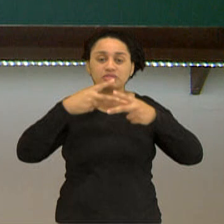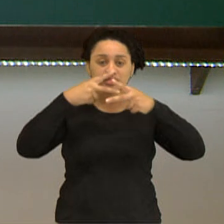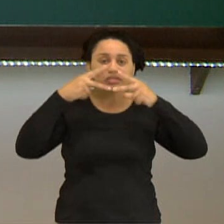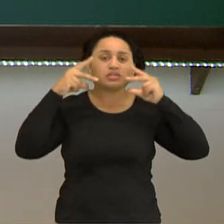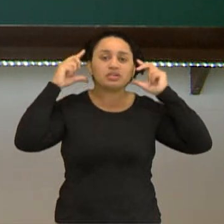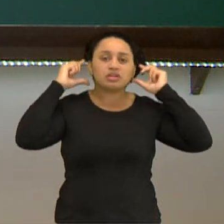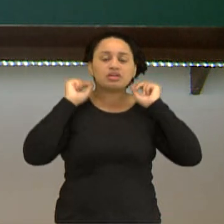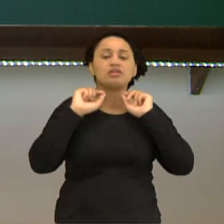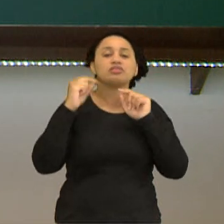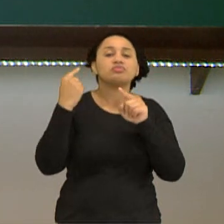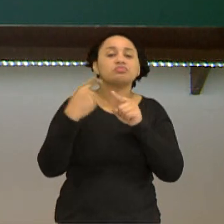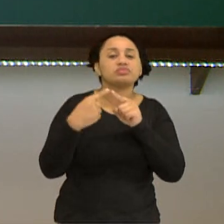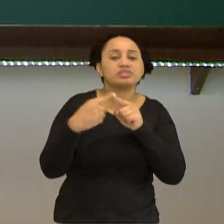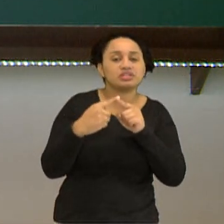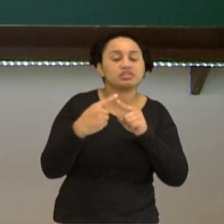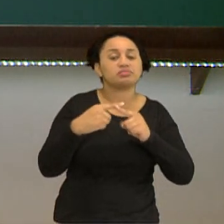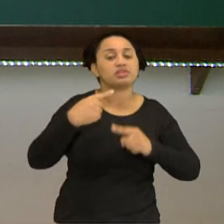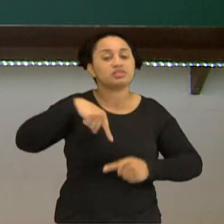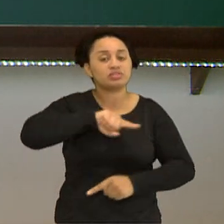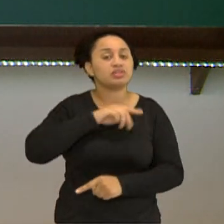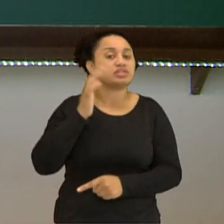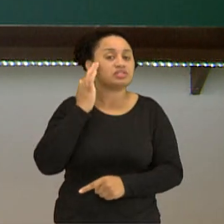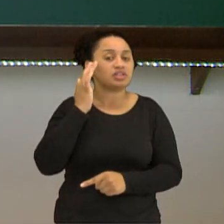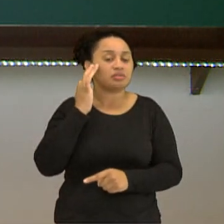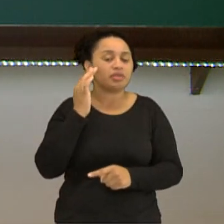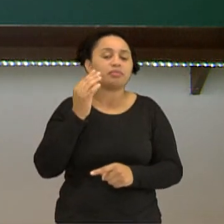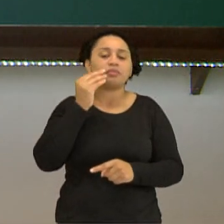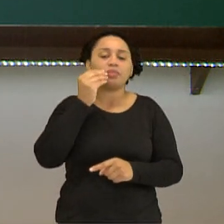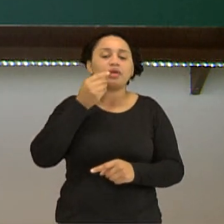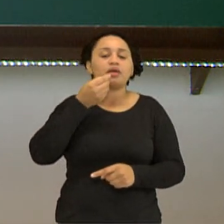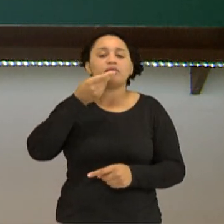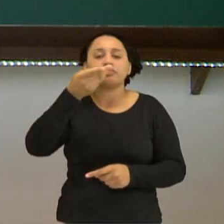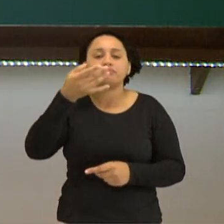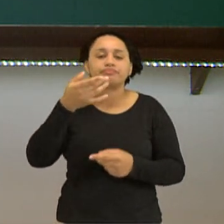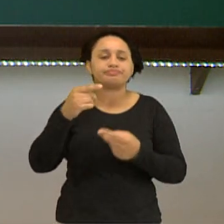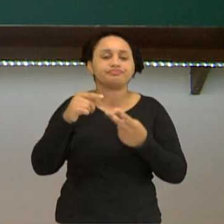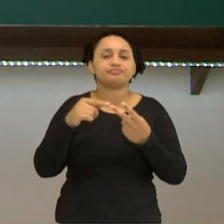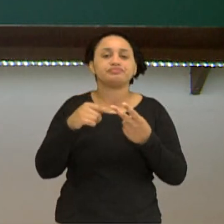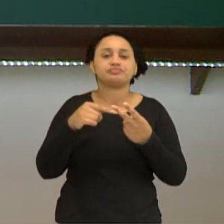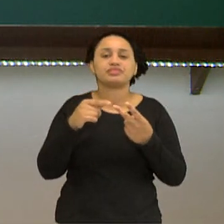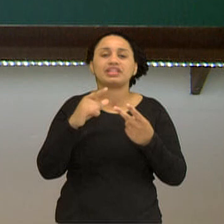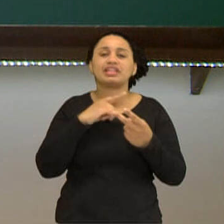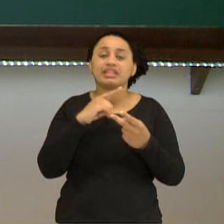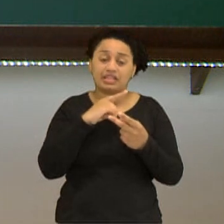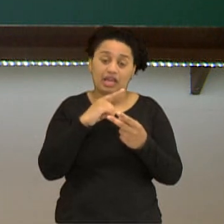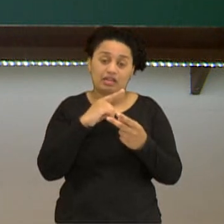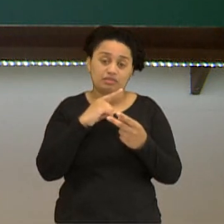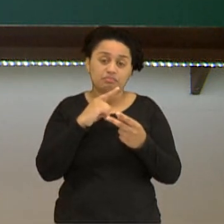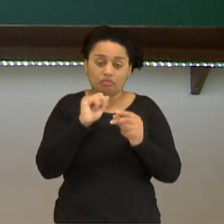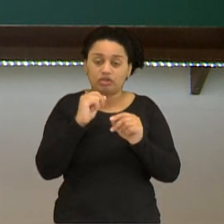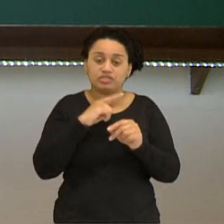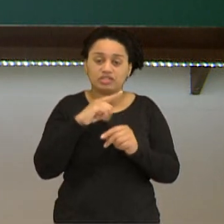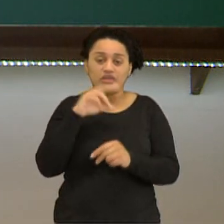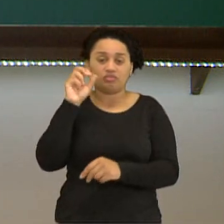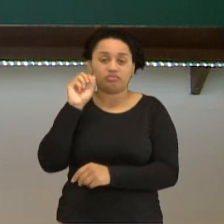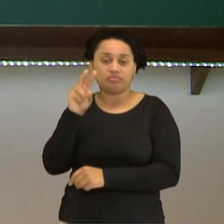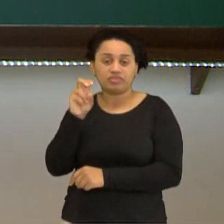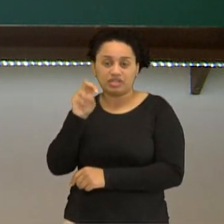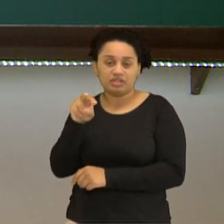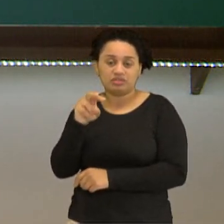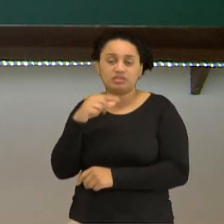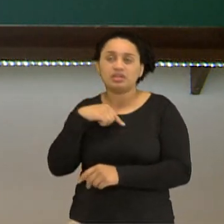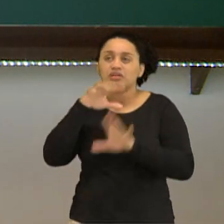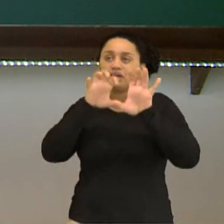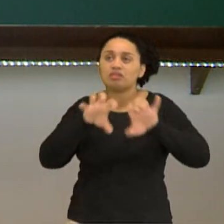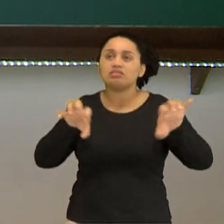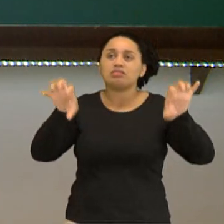máscaras? Porque nós sabemos que as gotículas de saliva, elas podem, em contato com o ar,